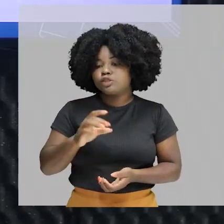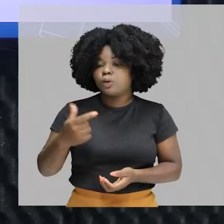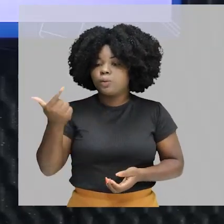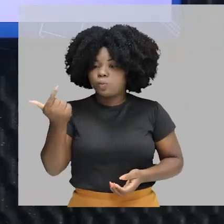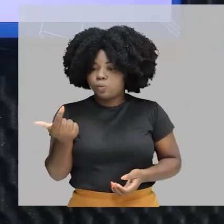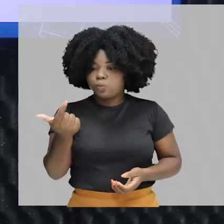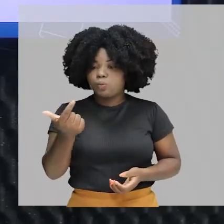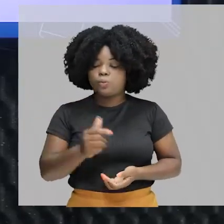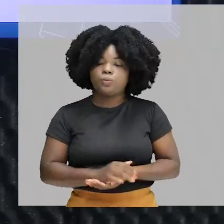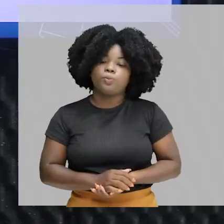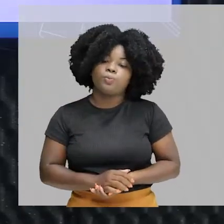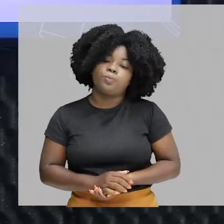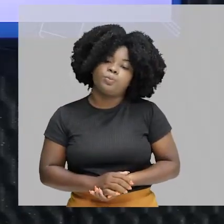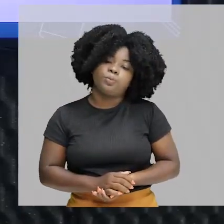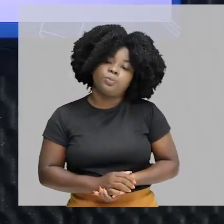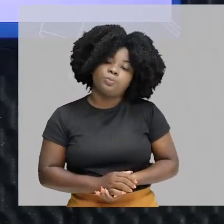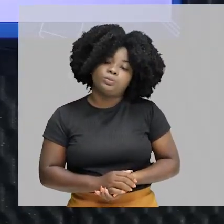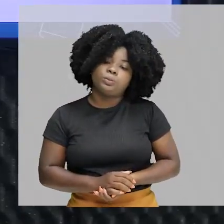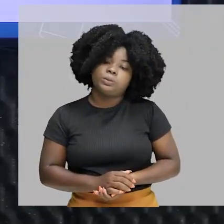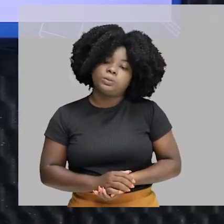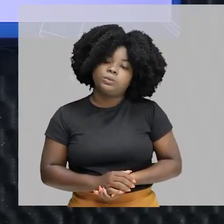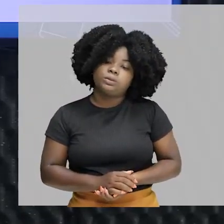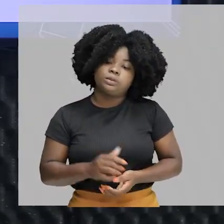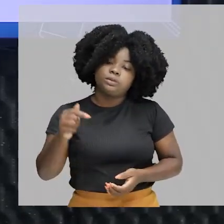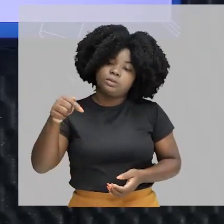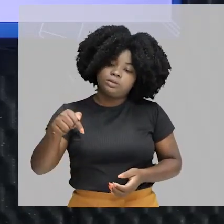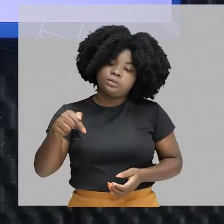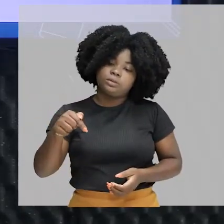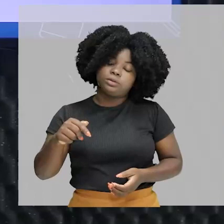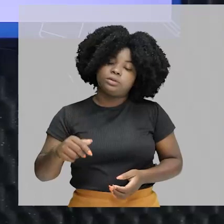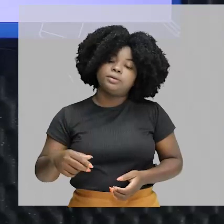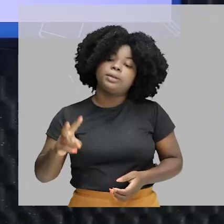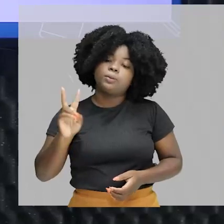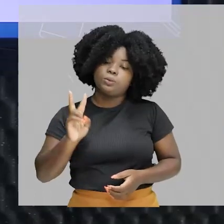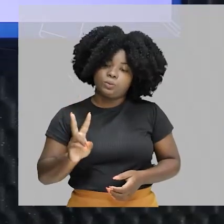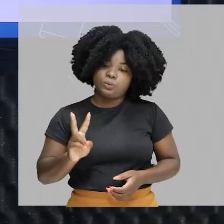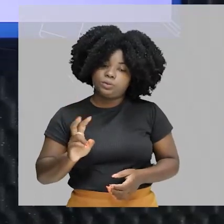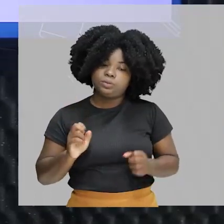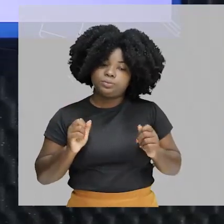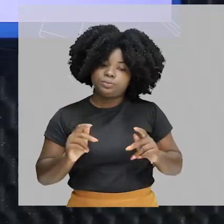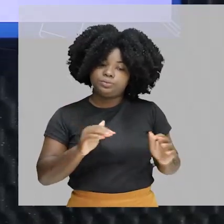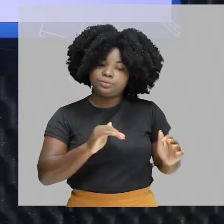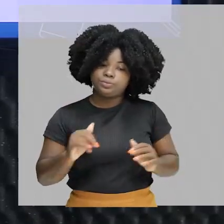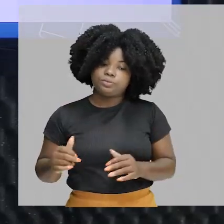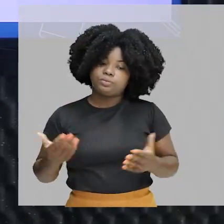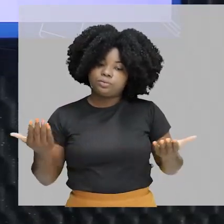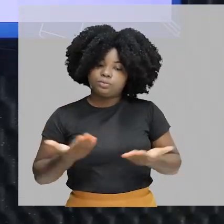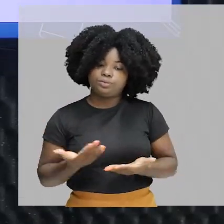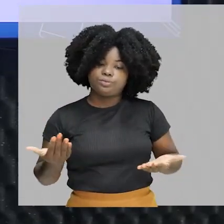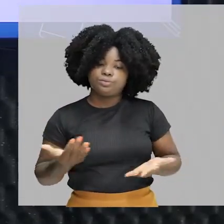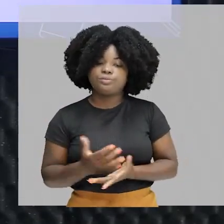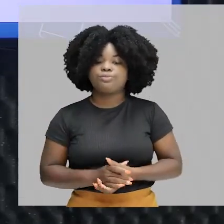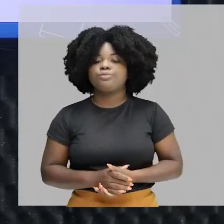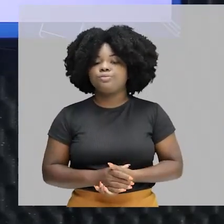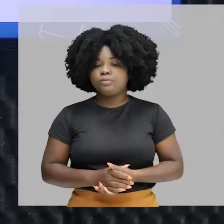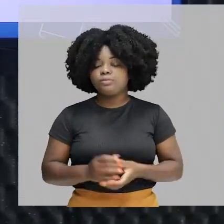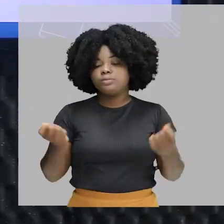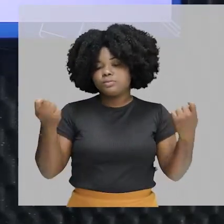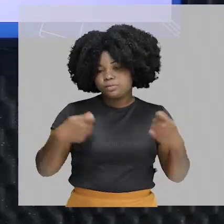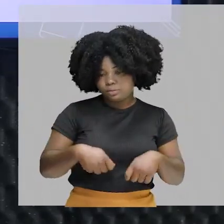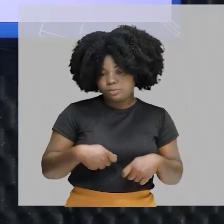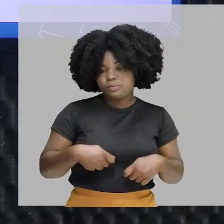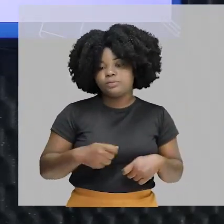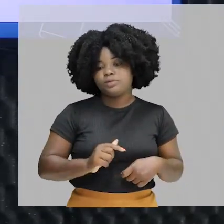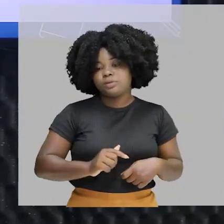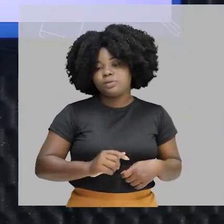no caso, o número 2. Então, a nossa razão aqui vale 2. E agora? Agora já posso dizer